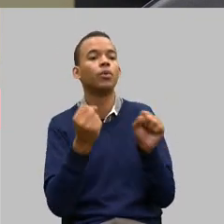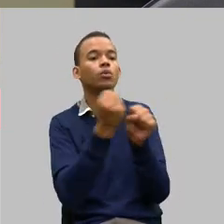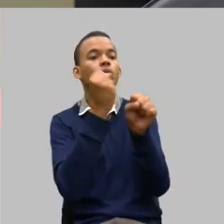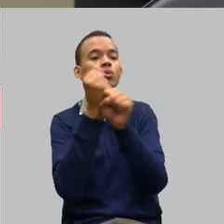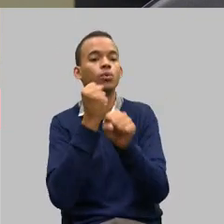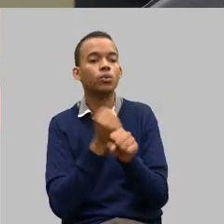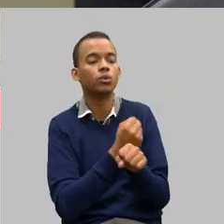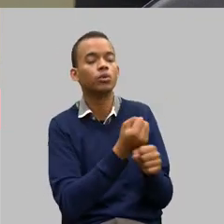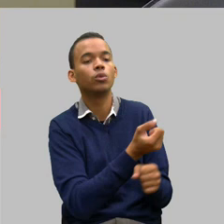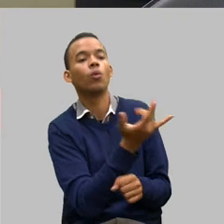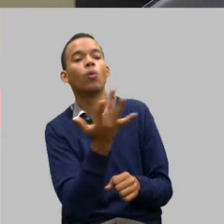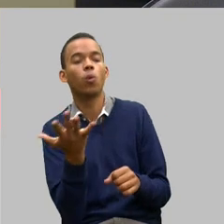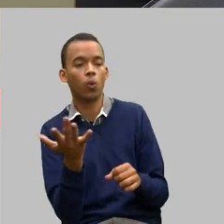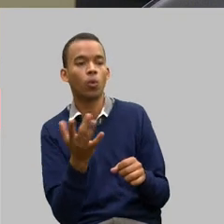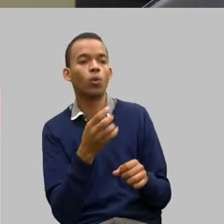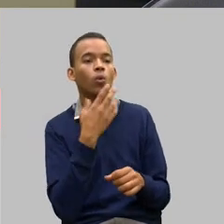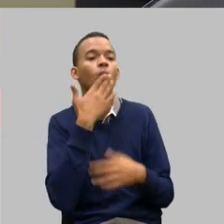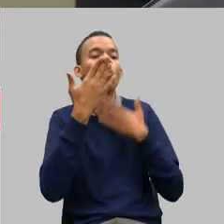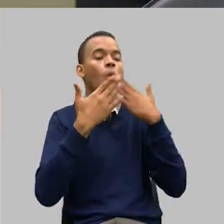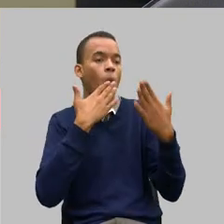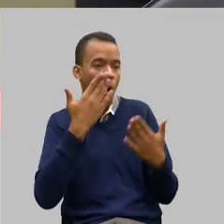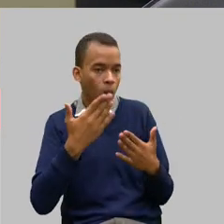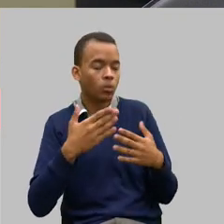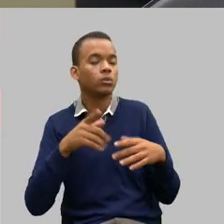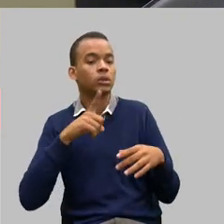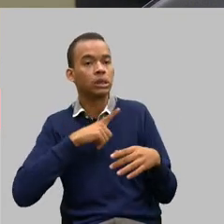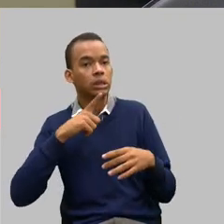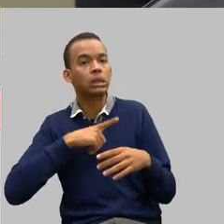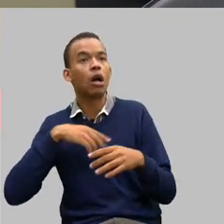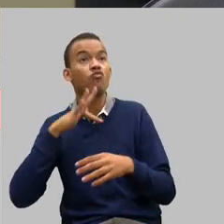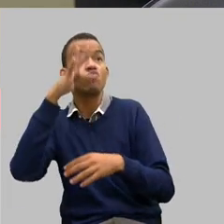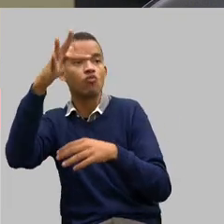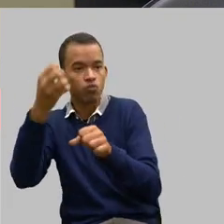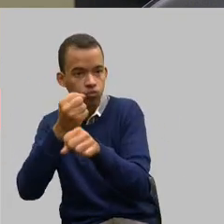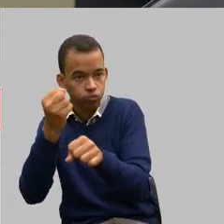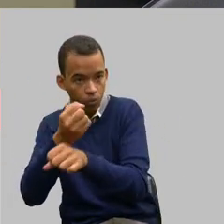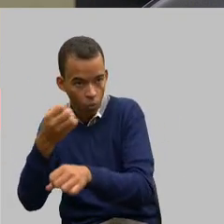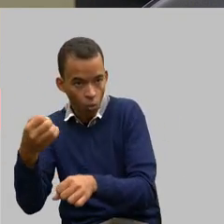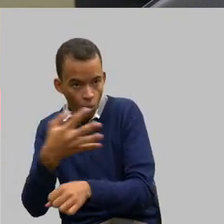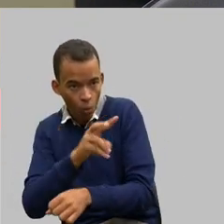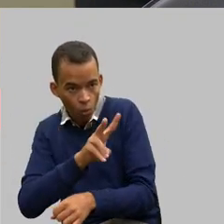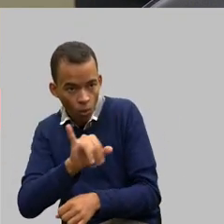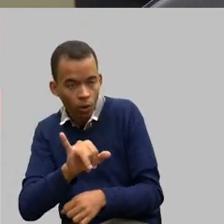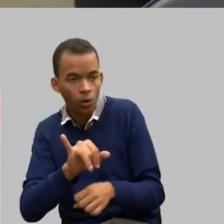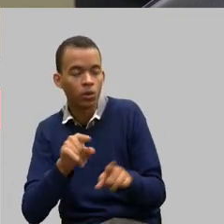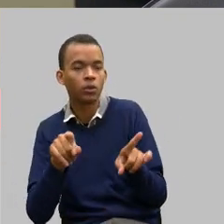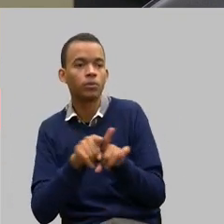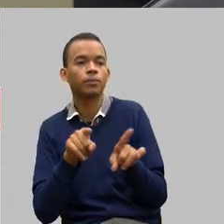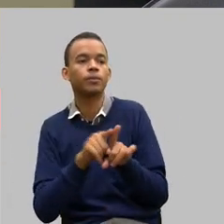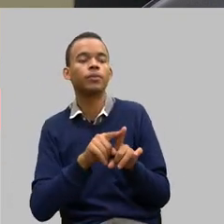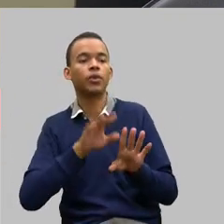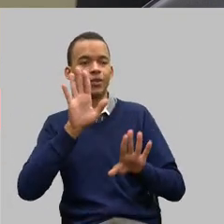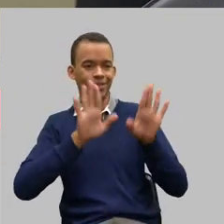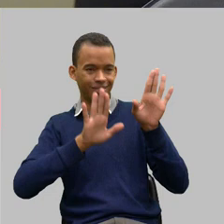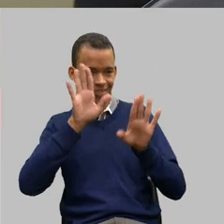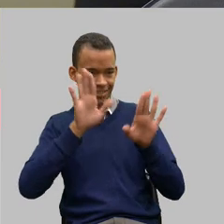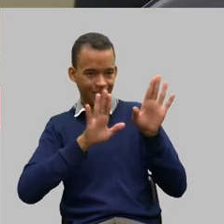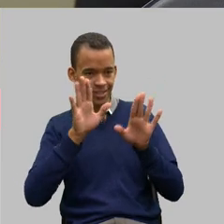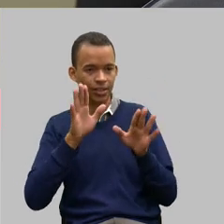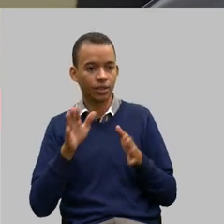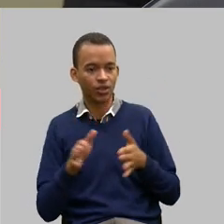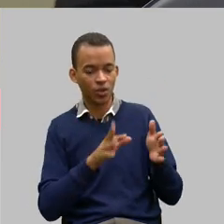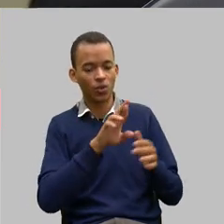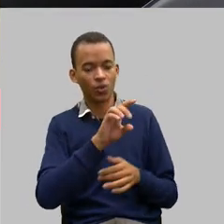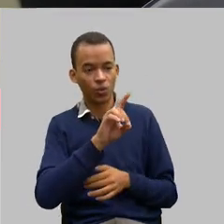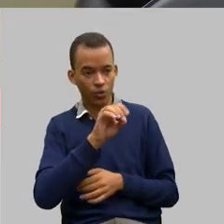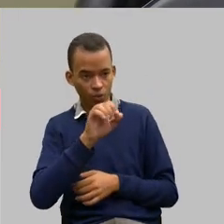início de novas intervenções Qual a situação atual do licenciamento dos projetos do Rodoanel Metropolitano e